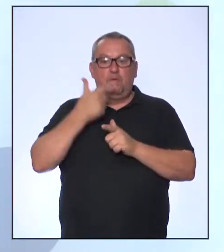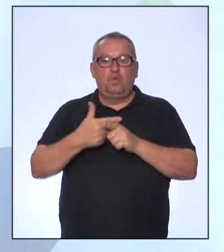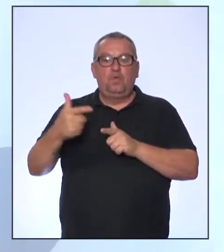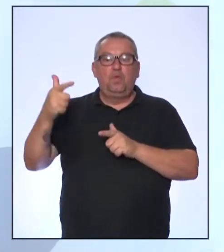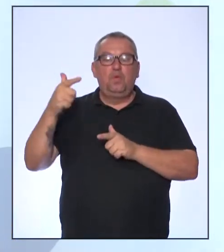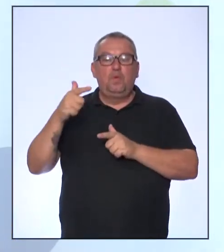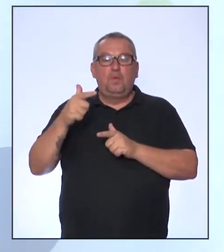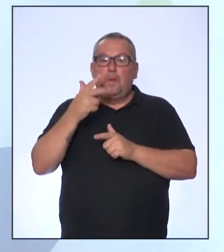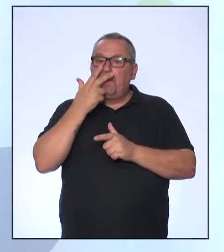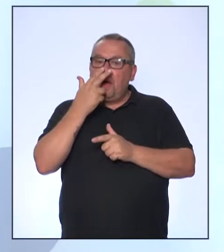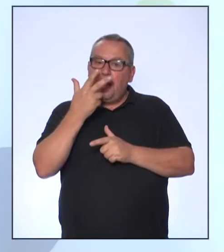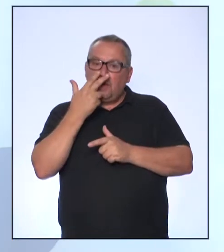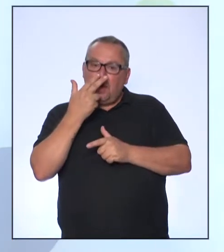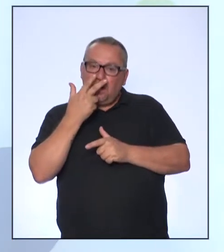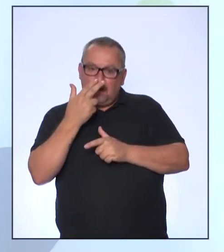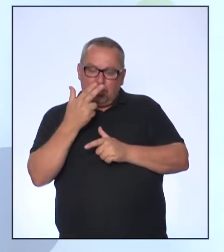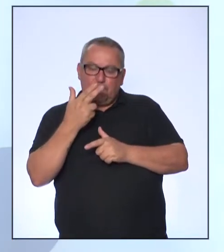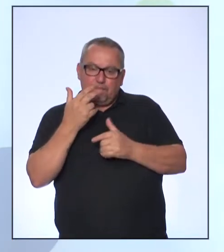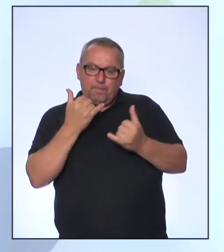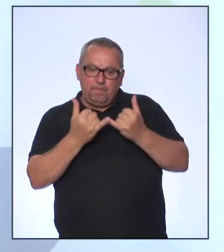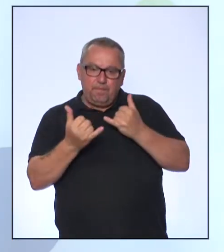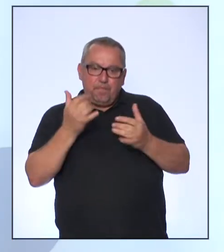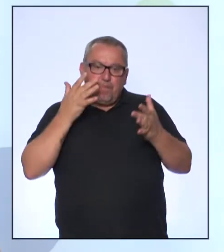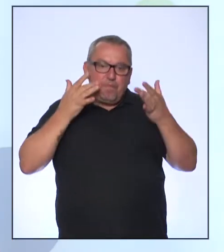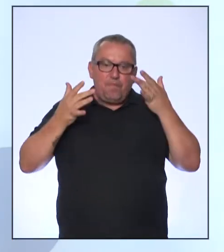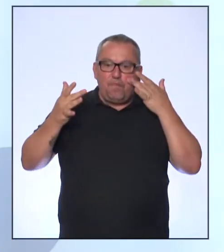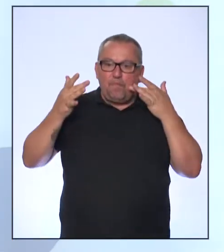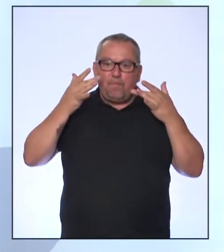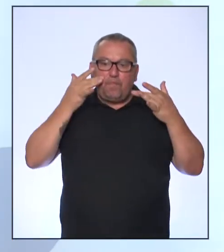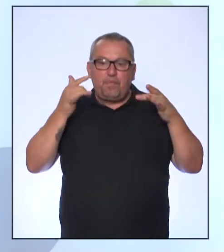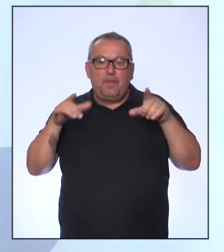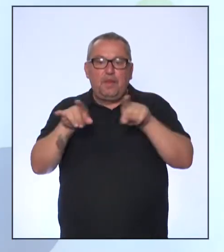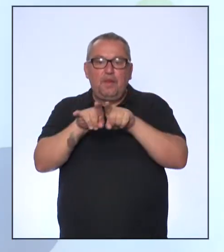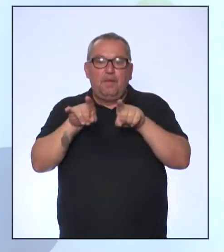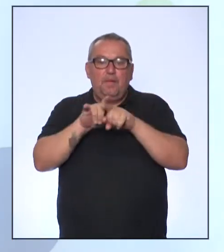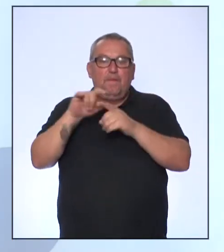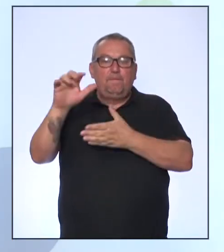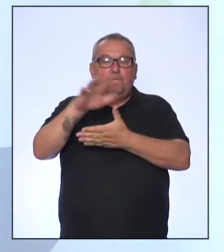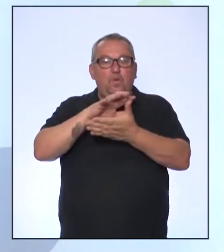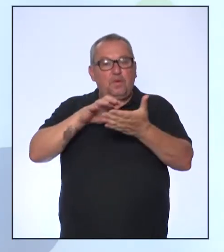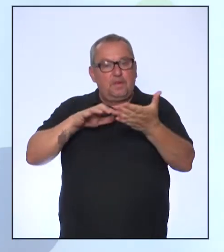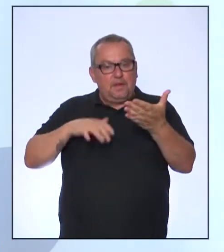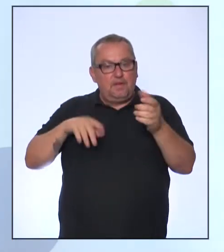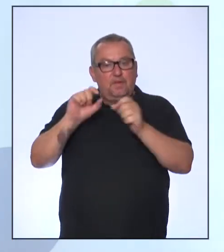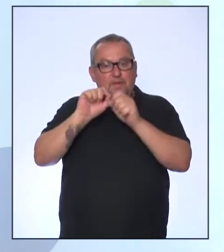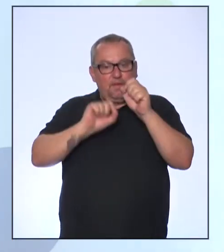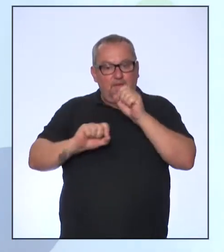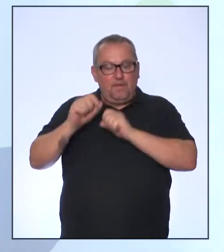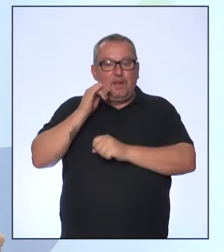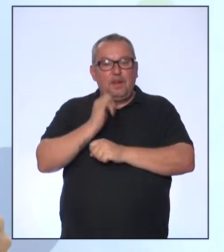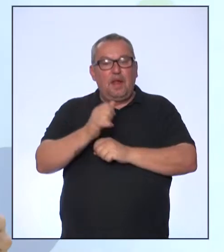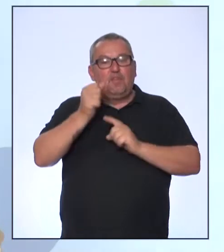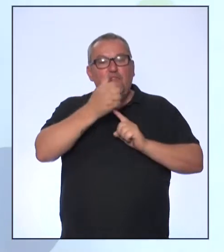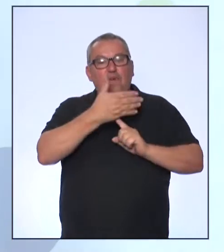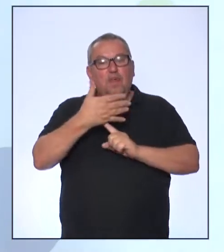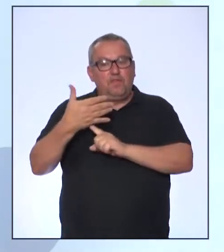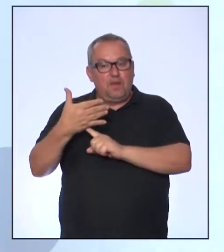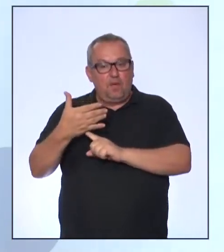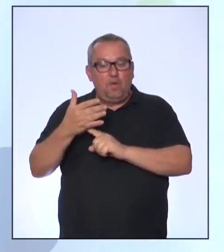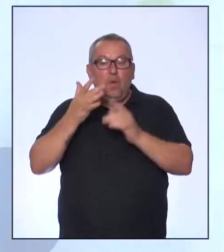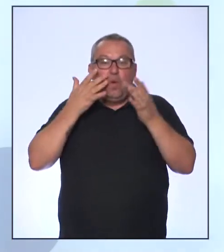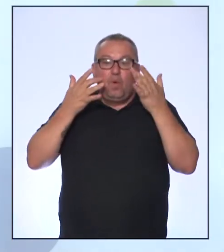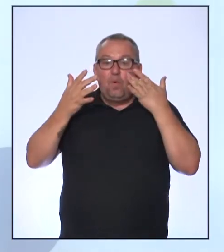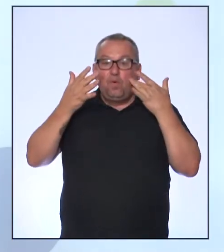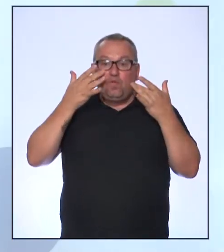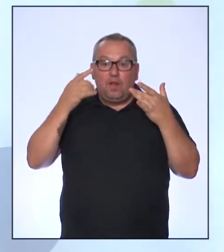as semelhanças do teatro e dos textos que são feitos de narrativa digital. O teatro ele tem